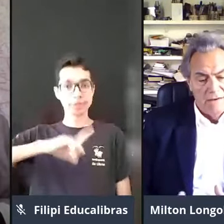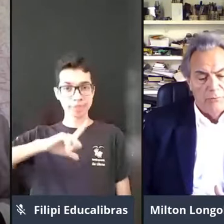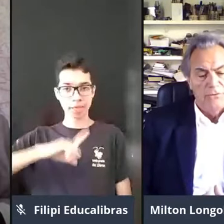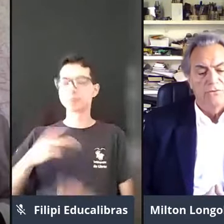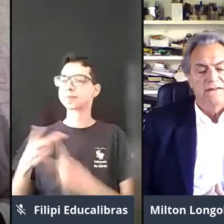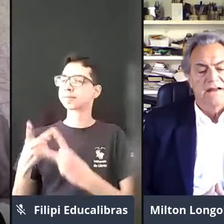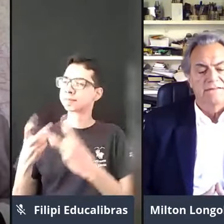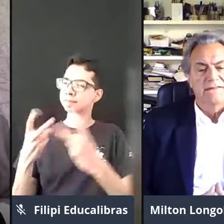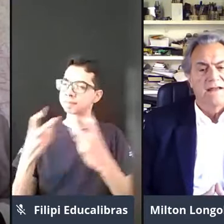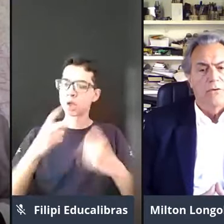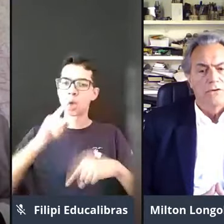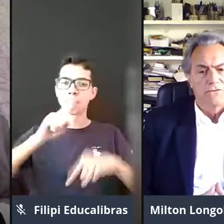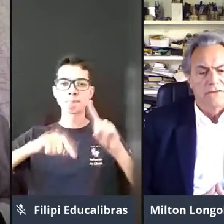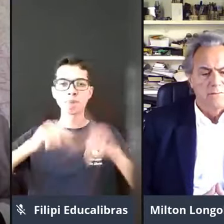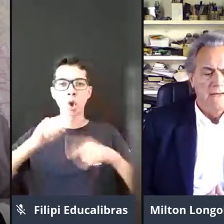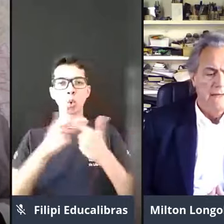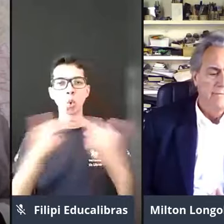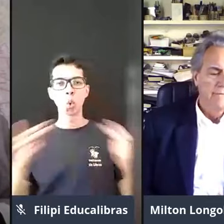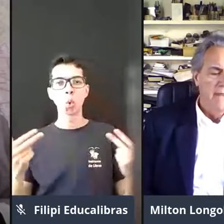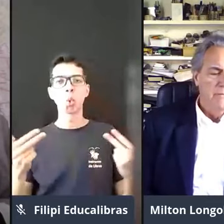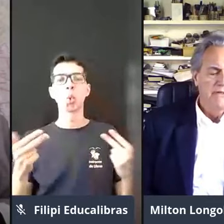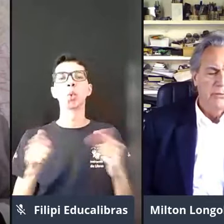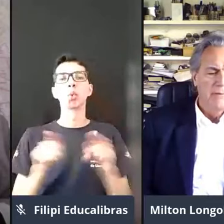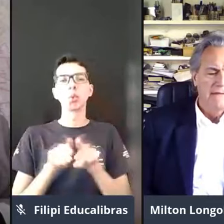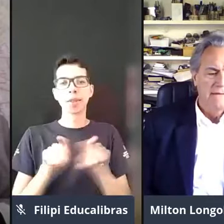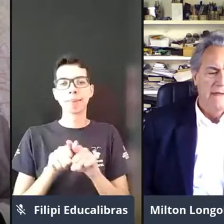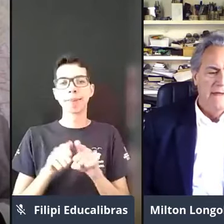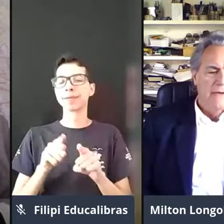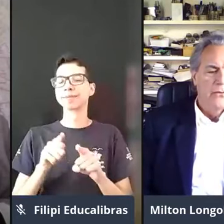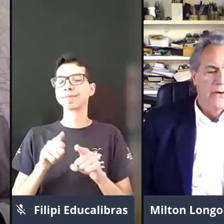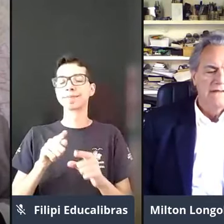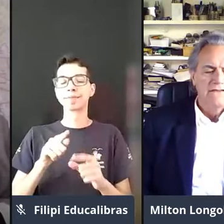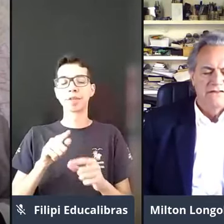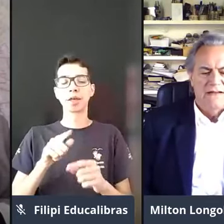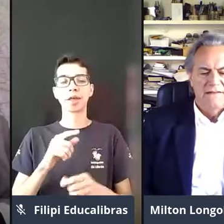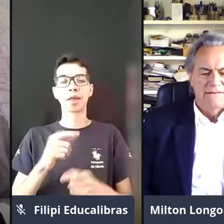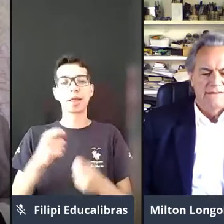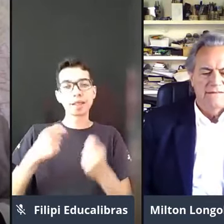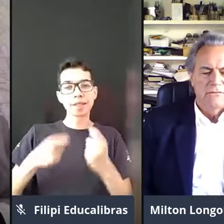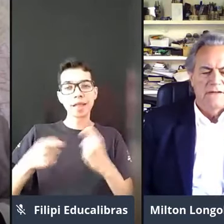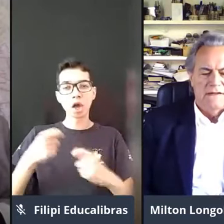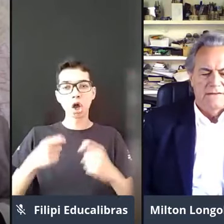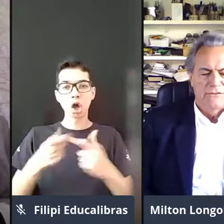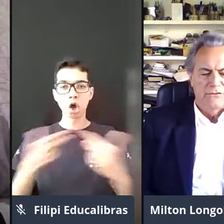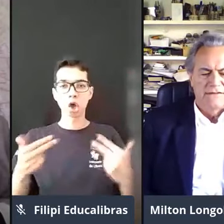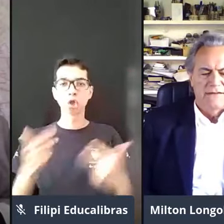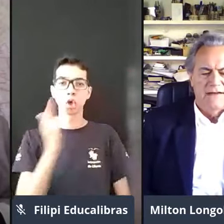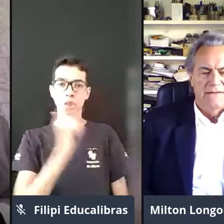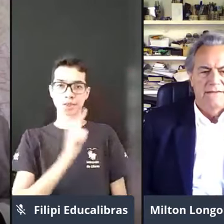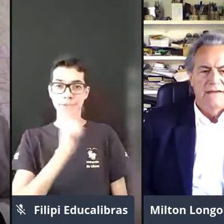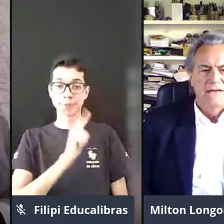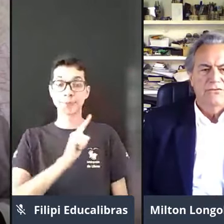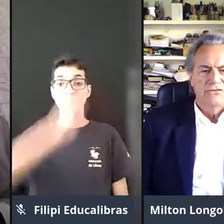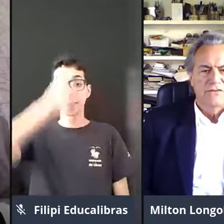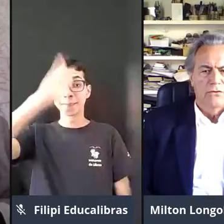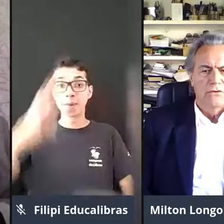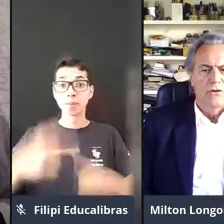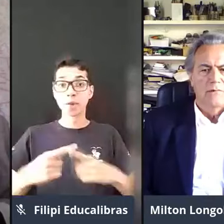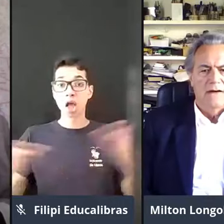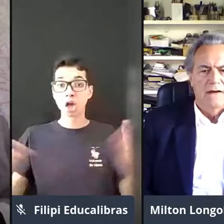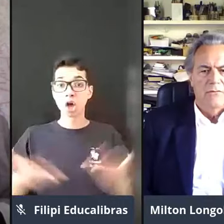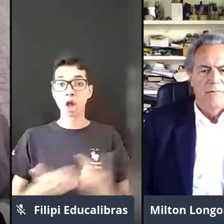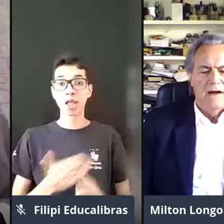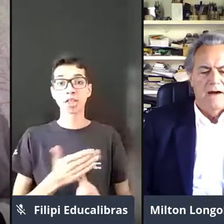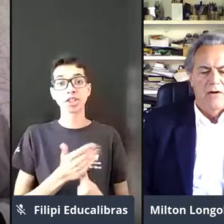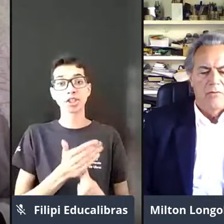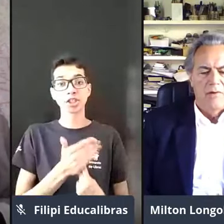e oportunidades de negócio também. Principalmente com a digitalização da sociedade, isso se tornou